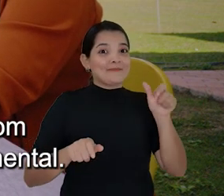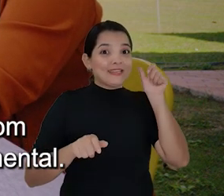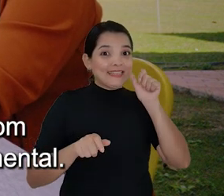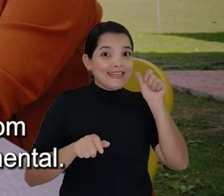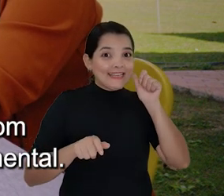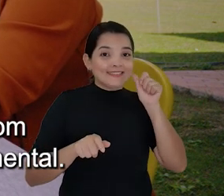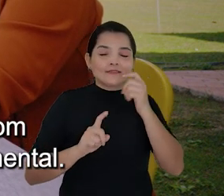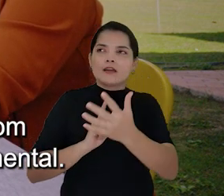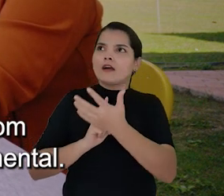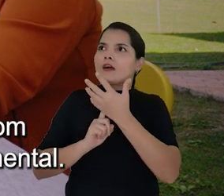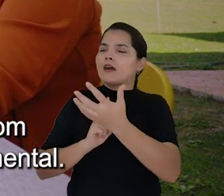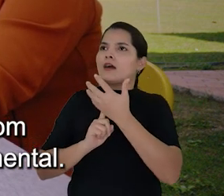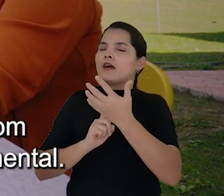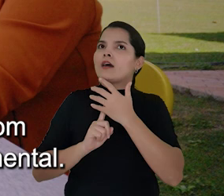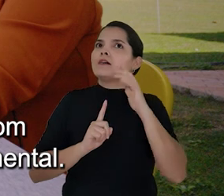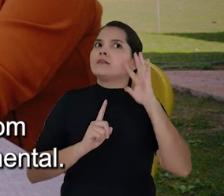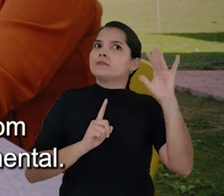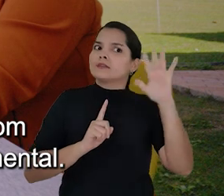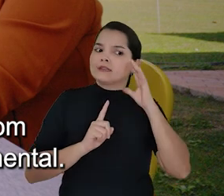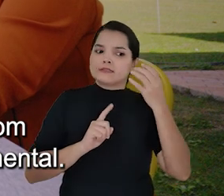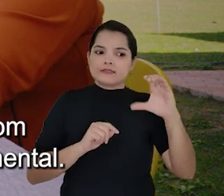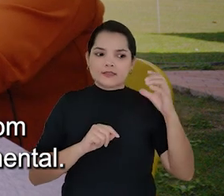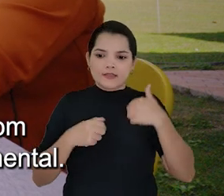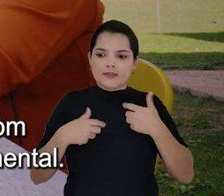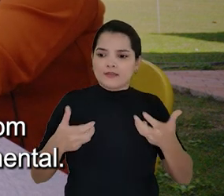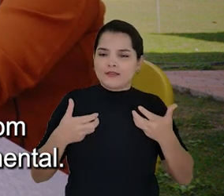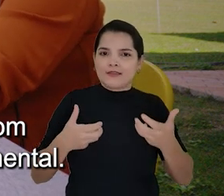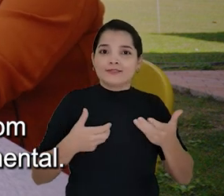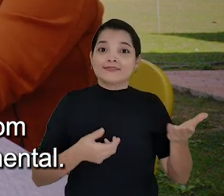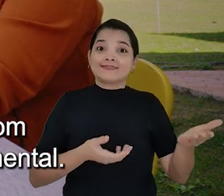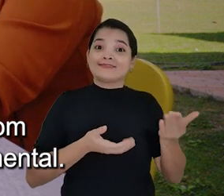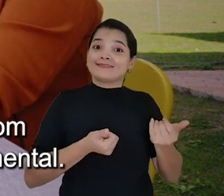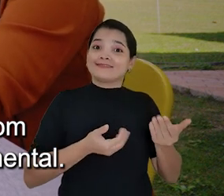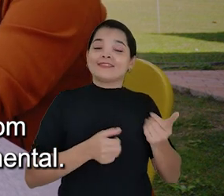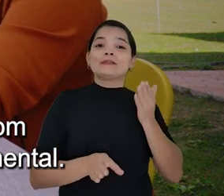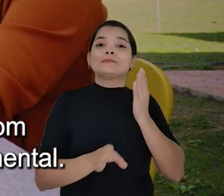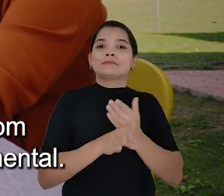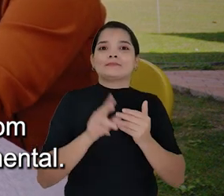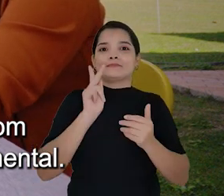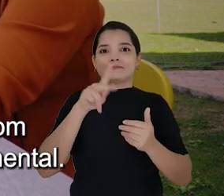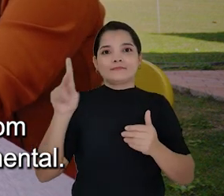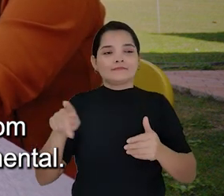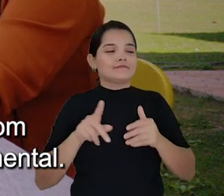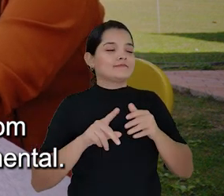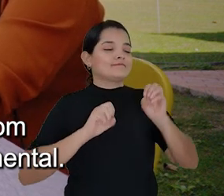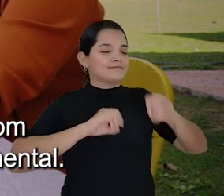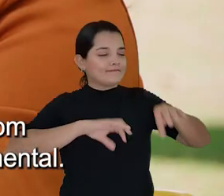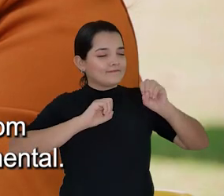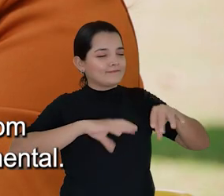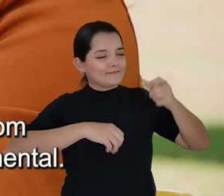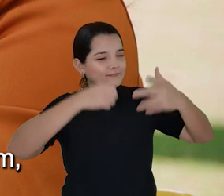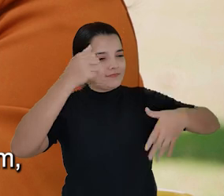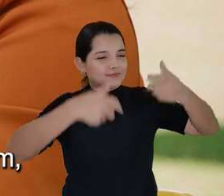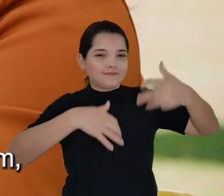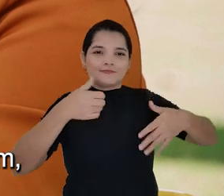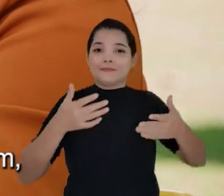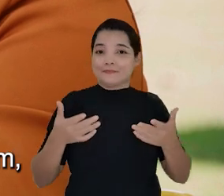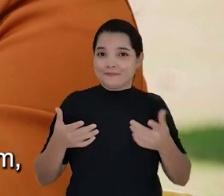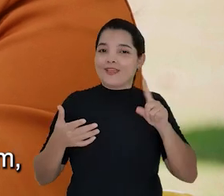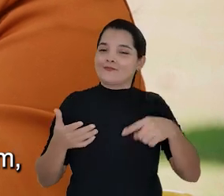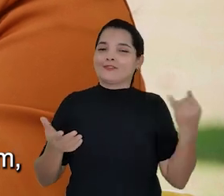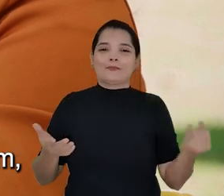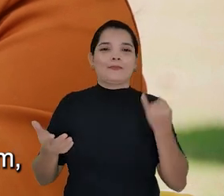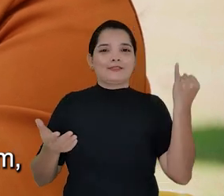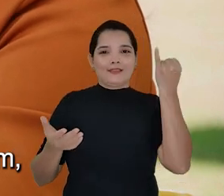a sa em ciência desde cedo né com o apoio dos seus mentores né Isso é fundamental essas